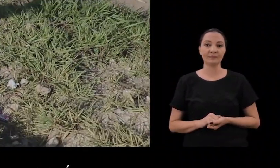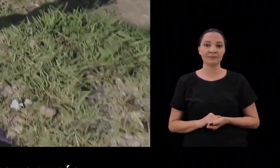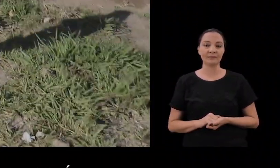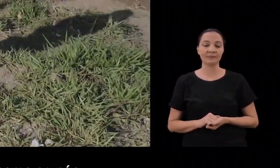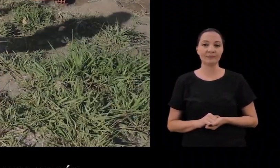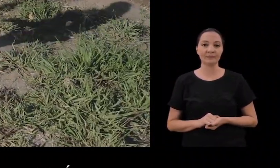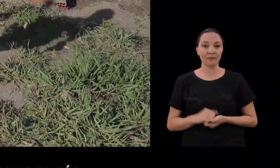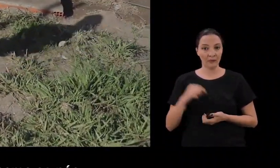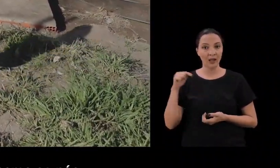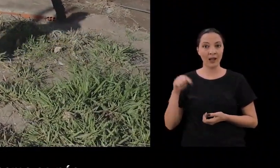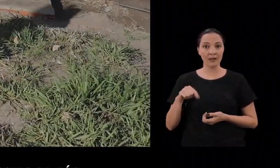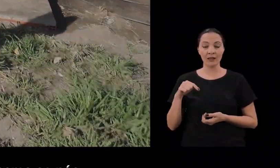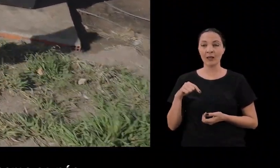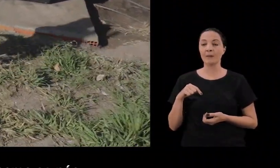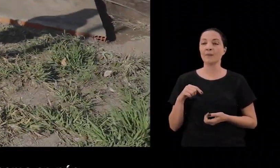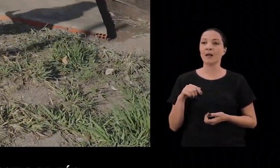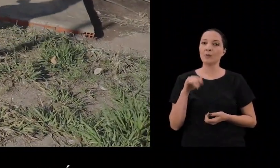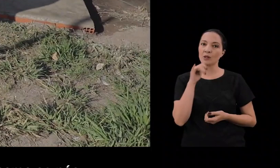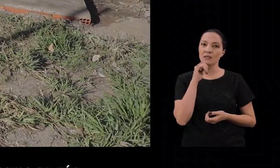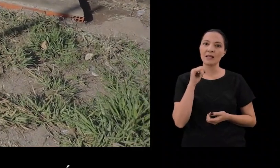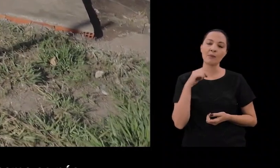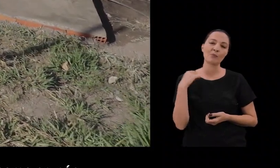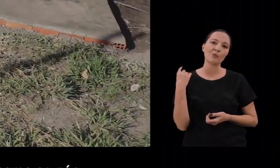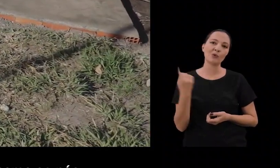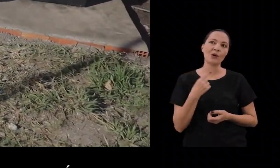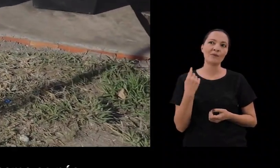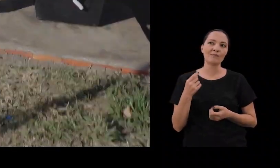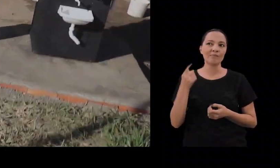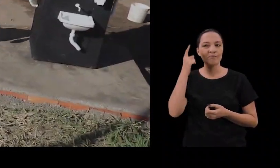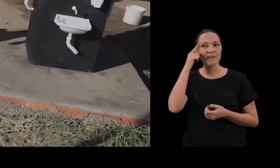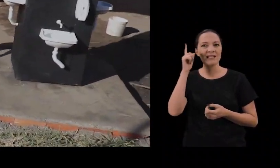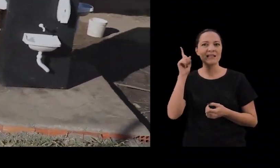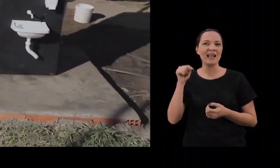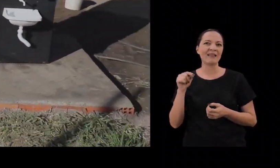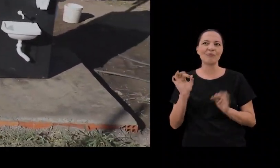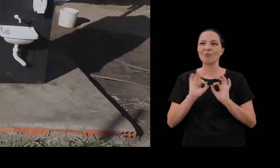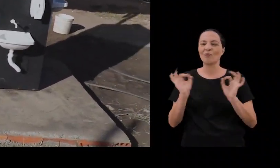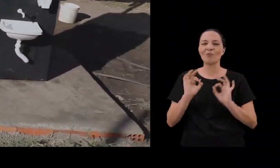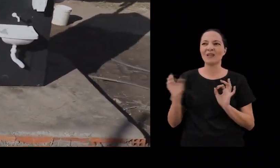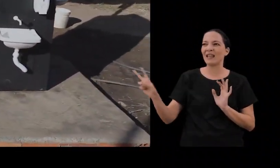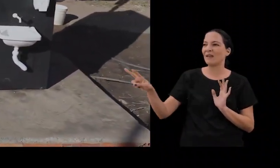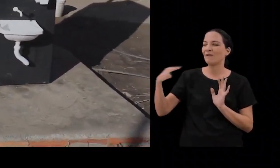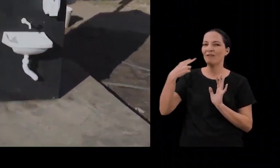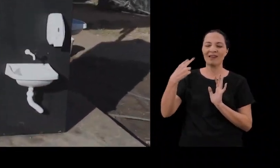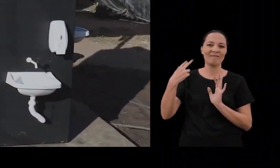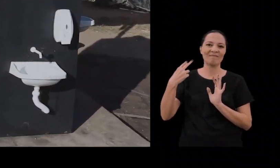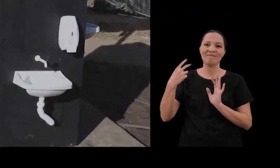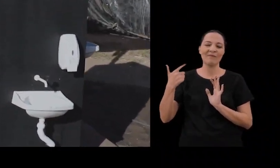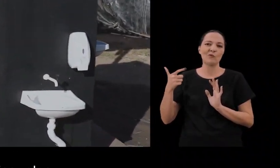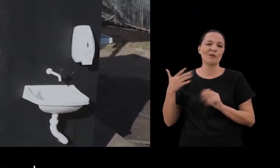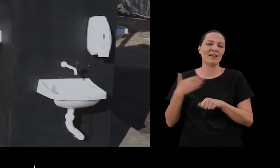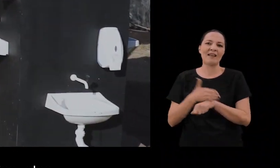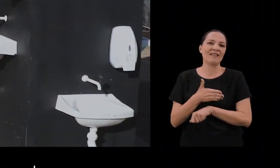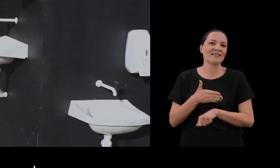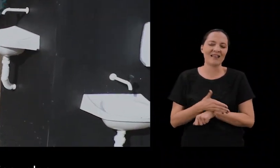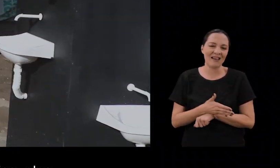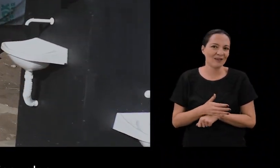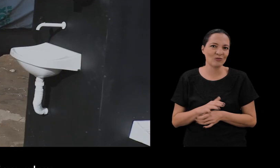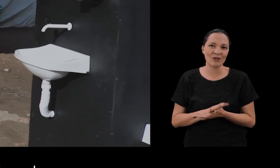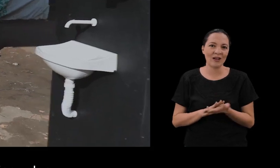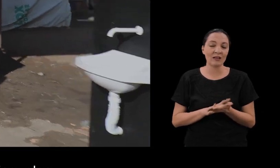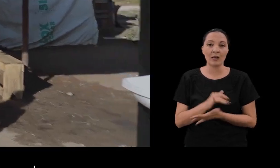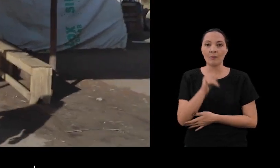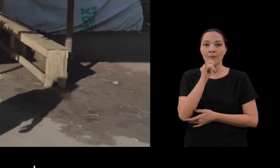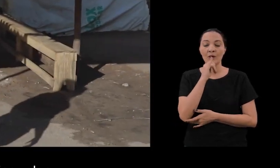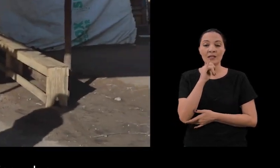Aqui pra gente aqui é como se nós fosse assim, invisível. Né? A gente não tem muito acesso a isso, porque